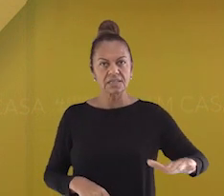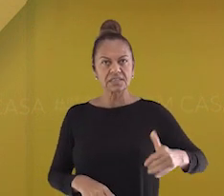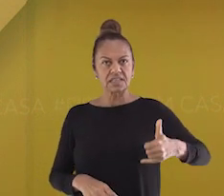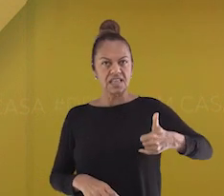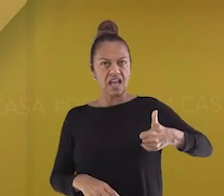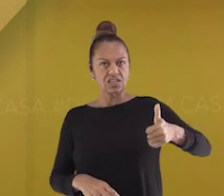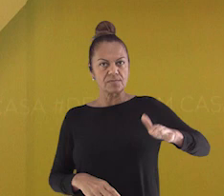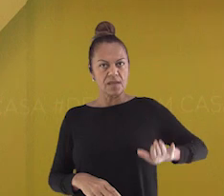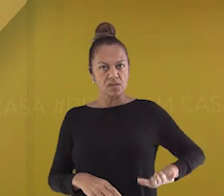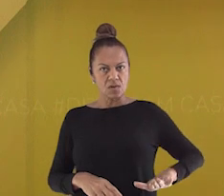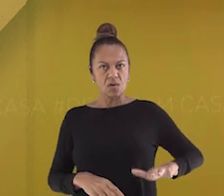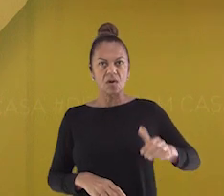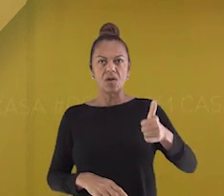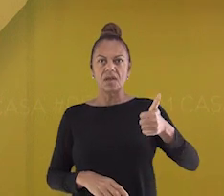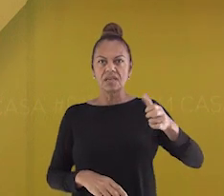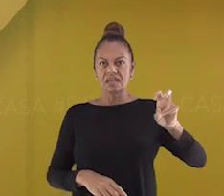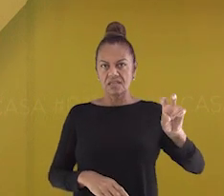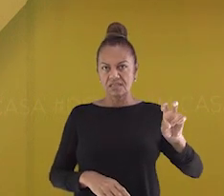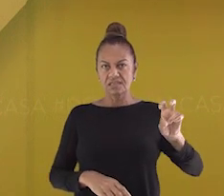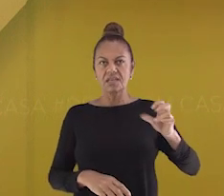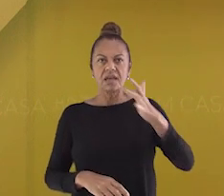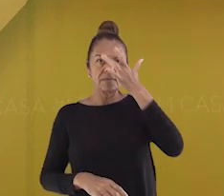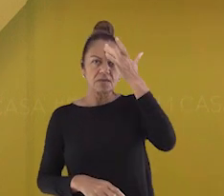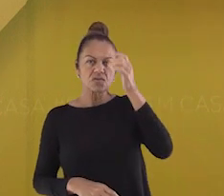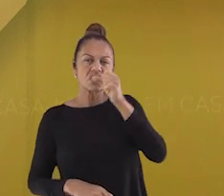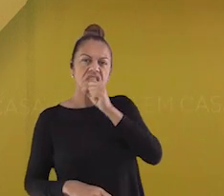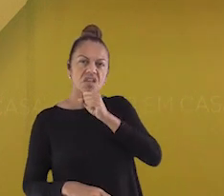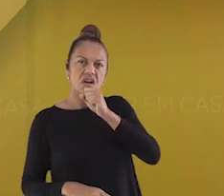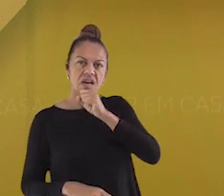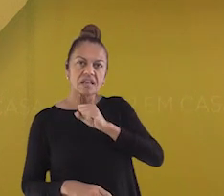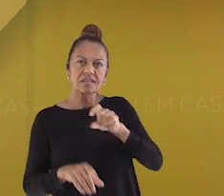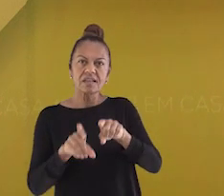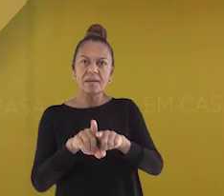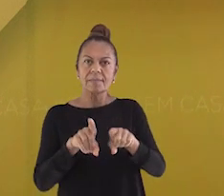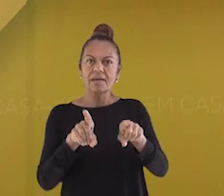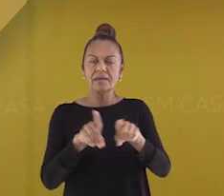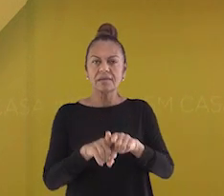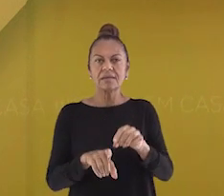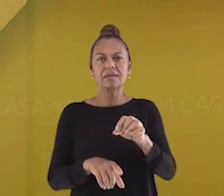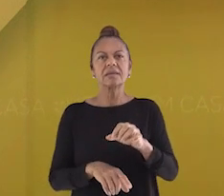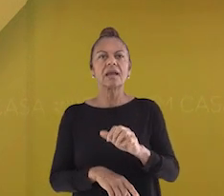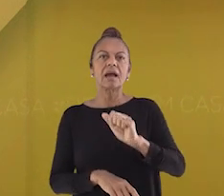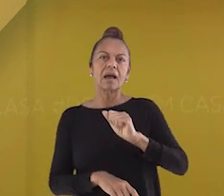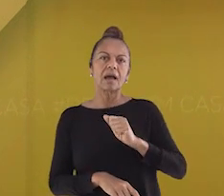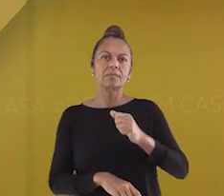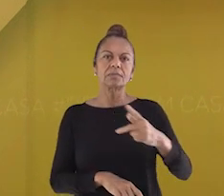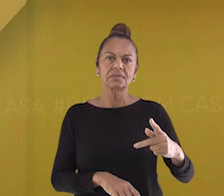crianças abaixo de 15 anos, idosos e aposentados.